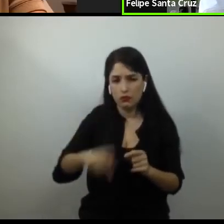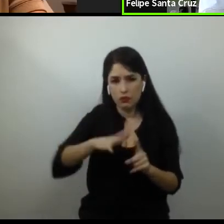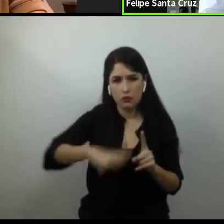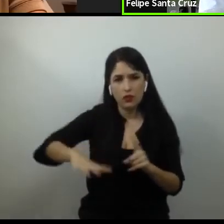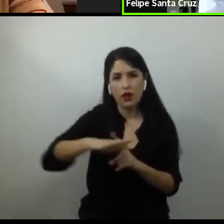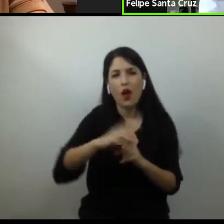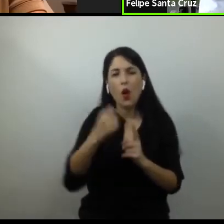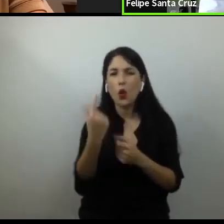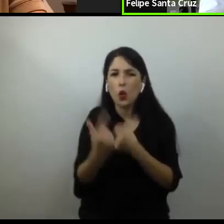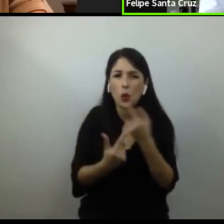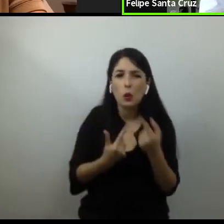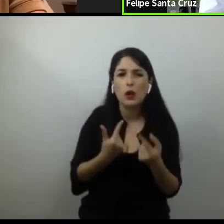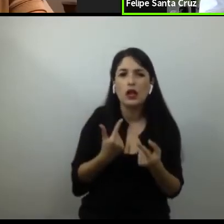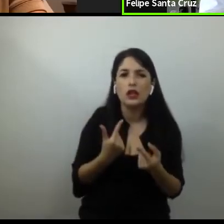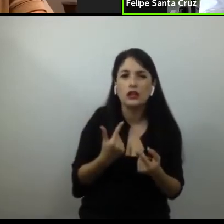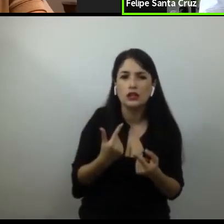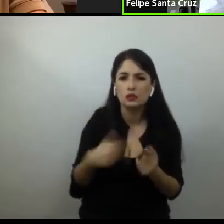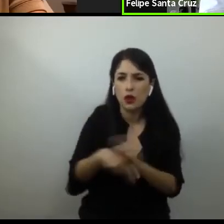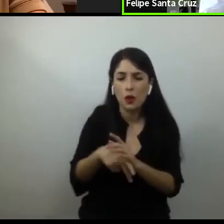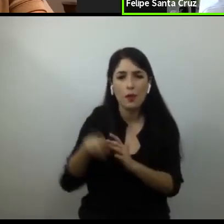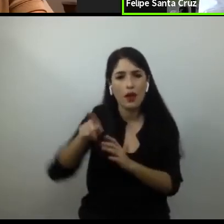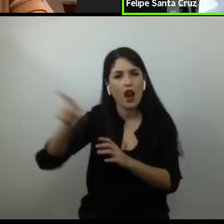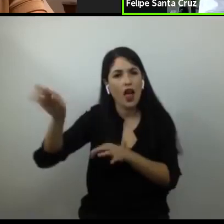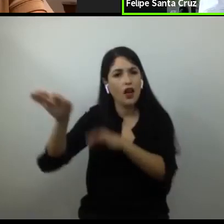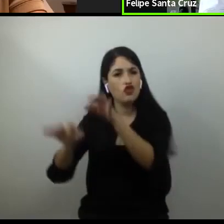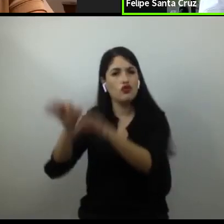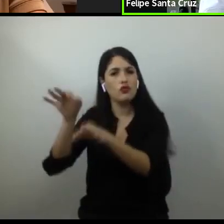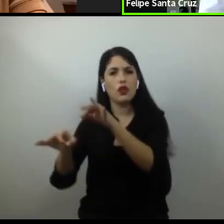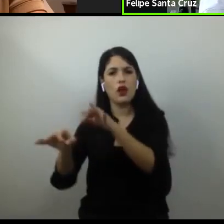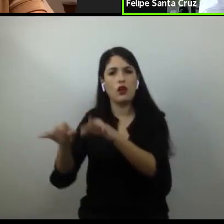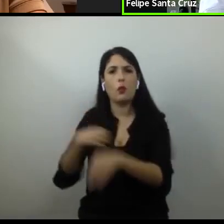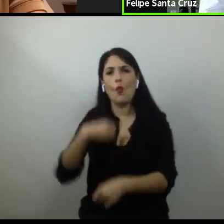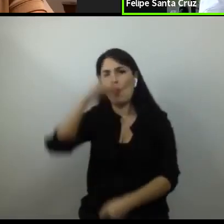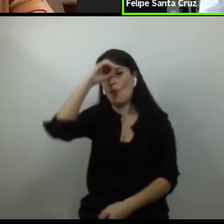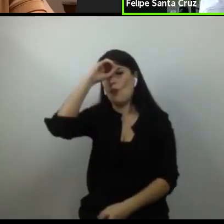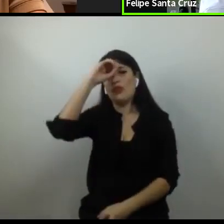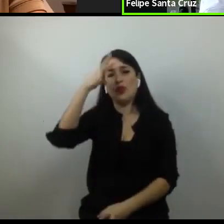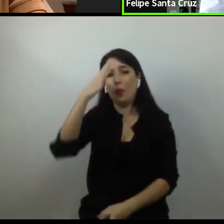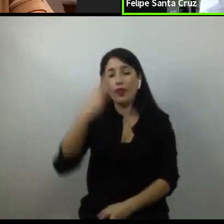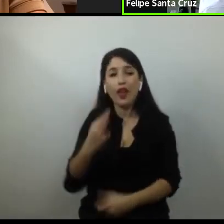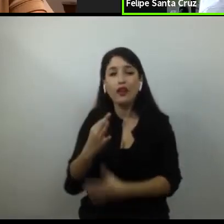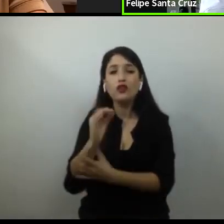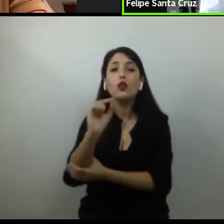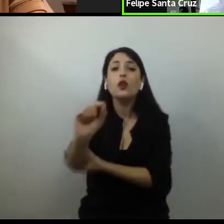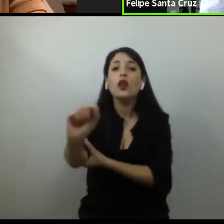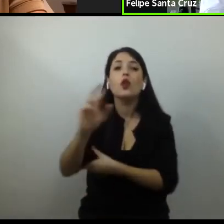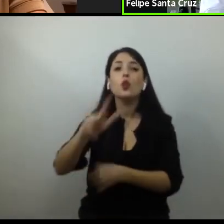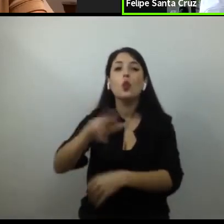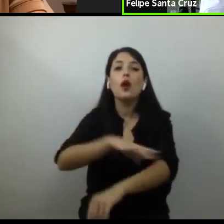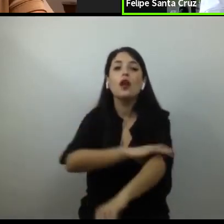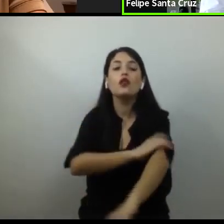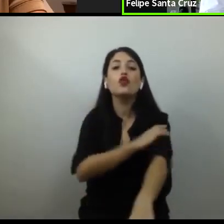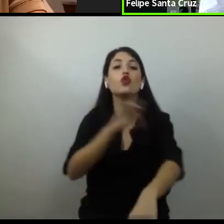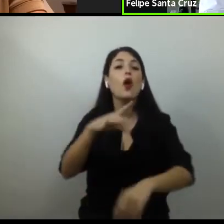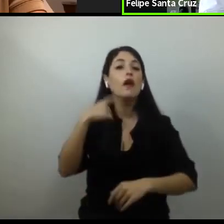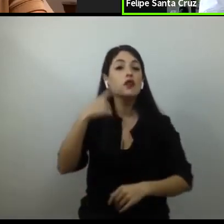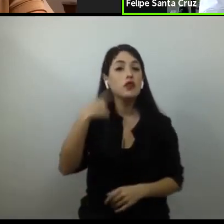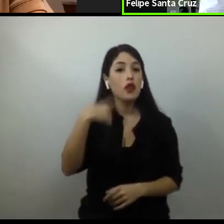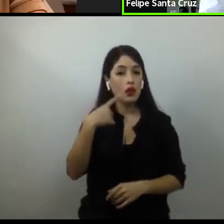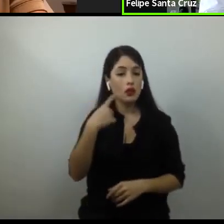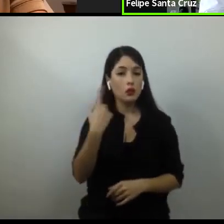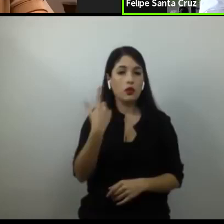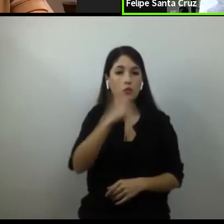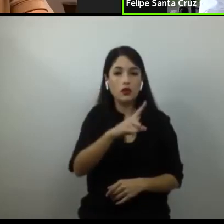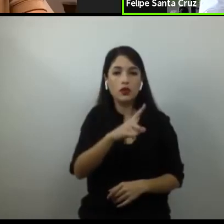setores do próprio judiciário não entender que não é apenas uma leitura do direito que será capaz de